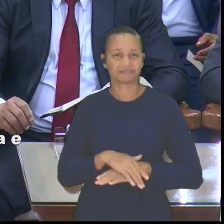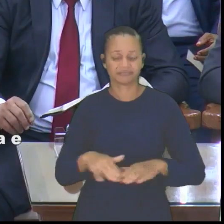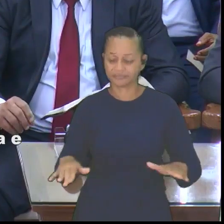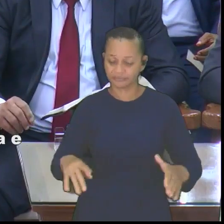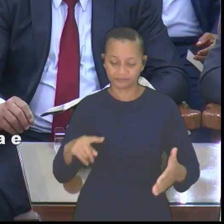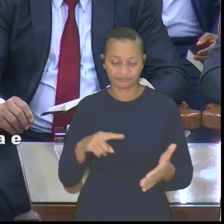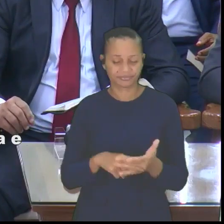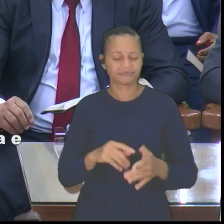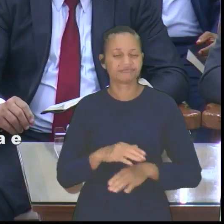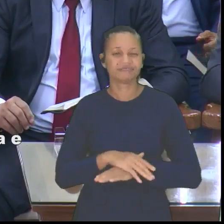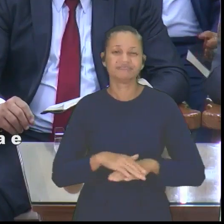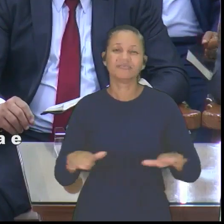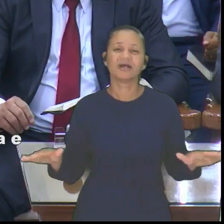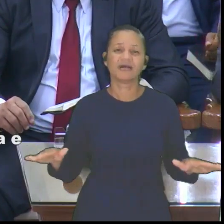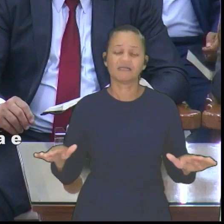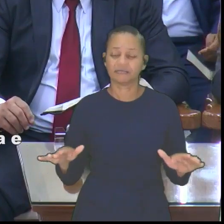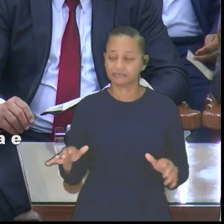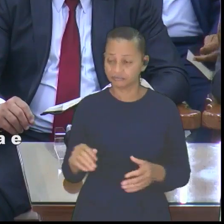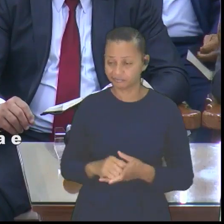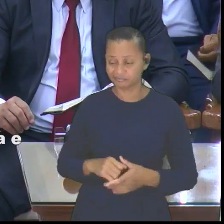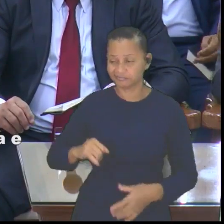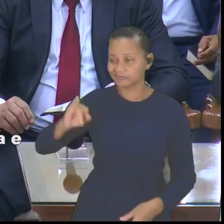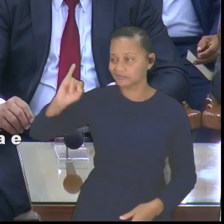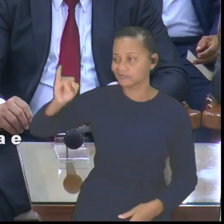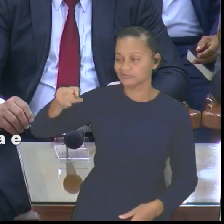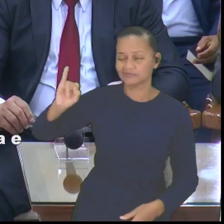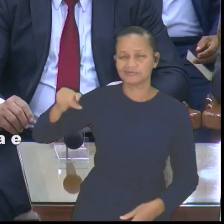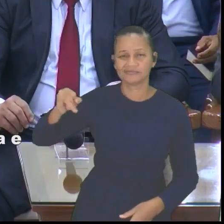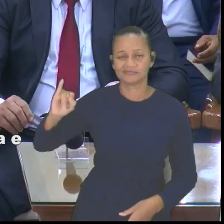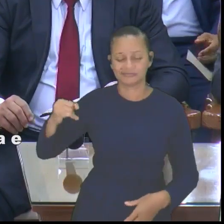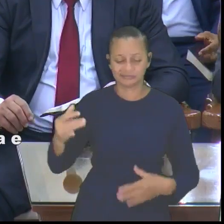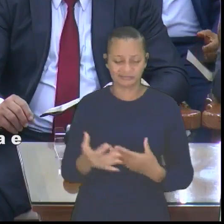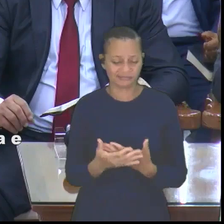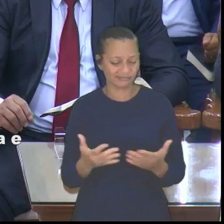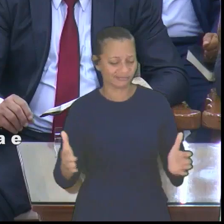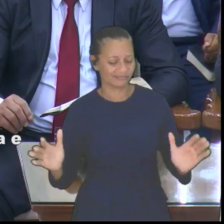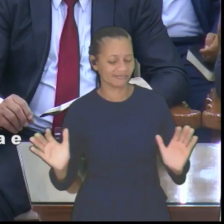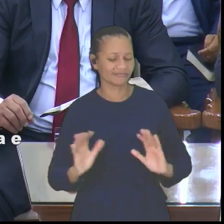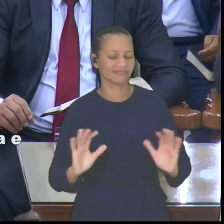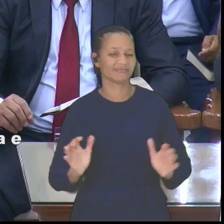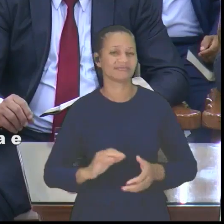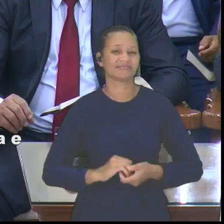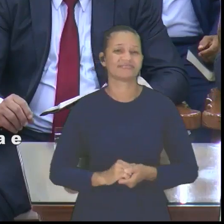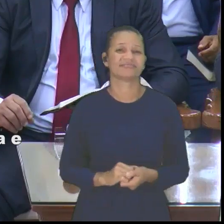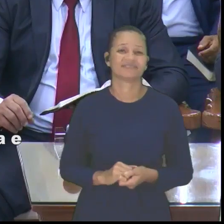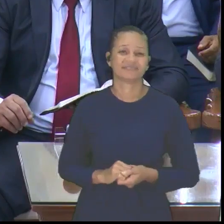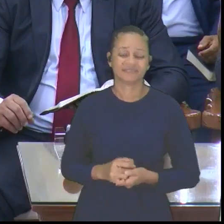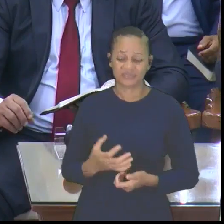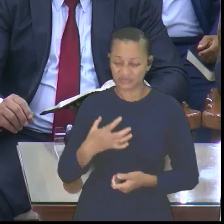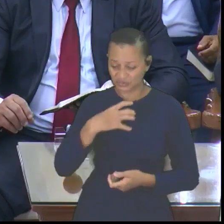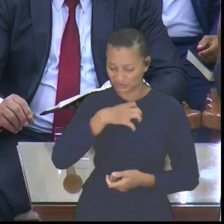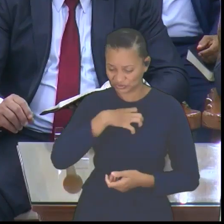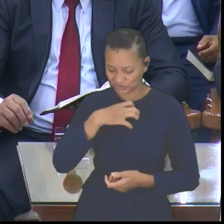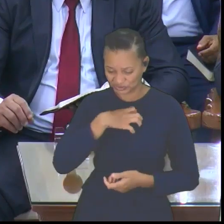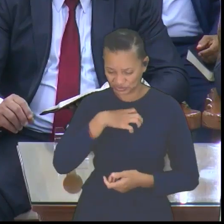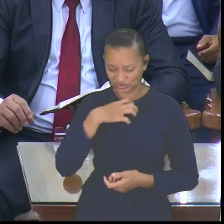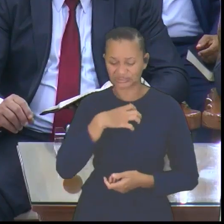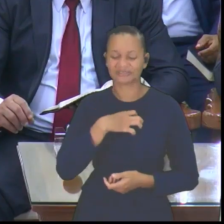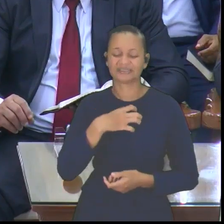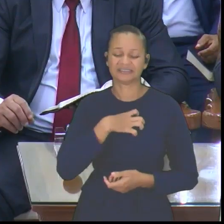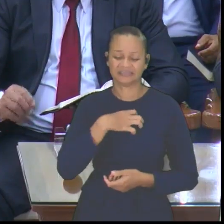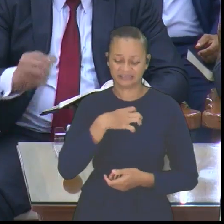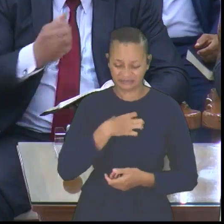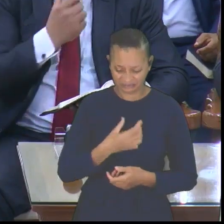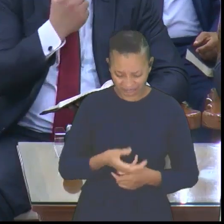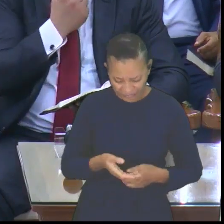aqui. Aí Jeová disse: não, cinge-te. Coloca o cinto aí, que tem chão para frente.